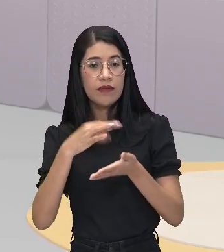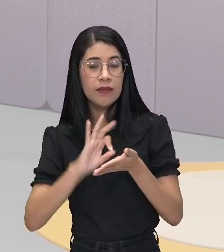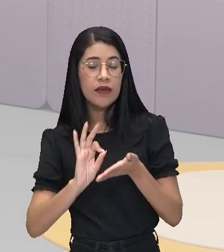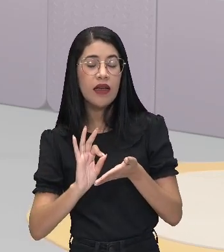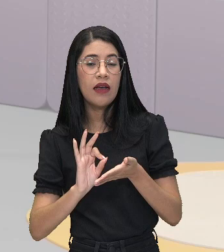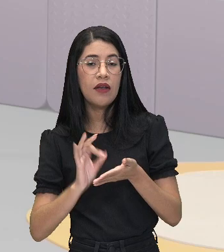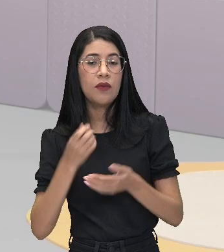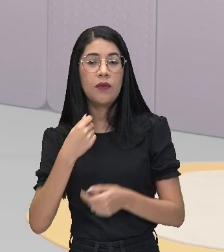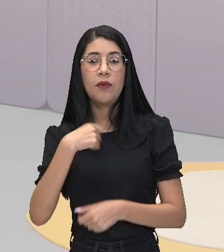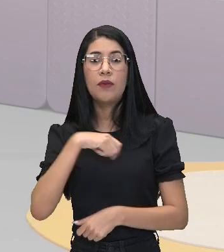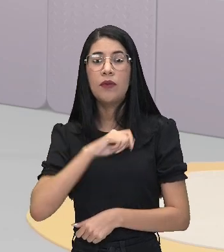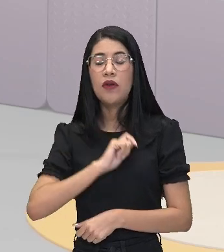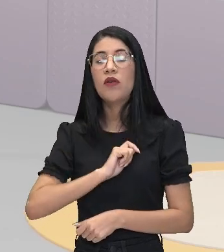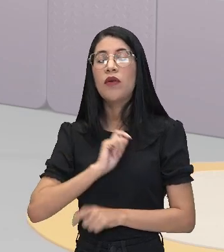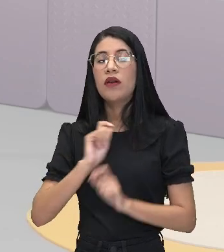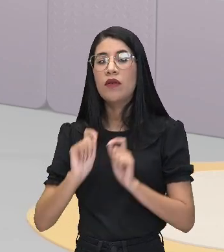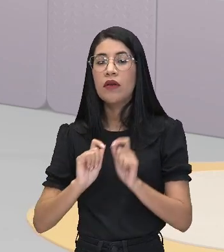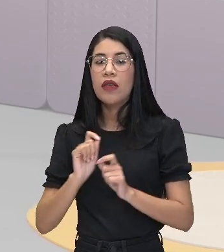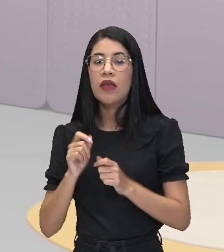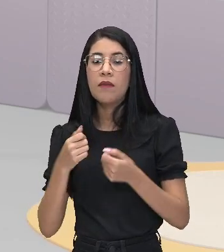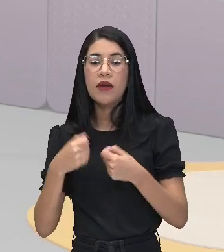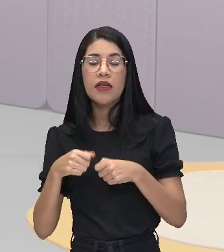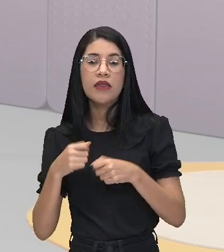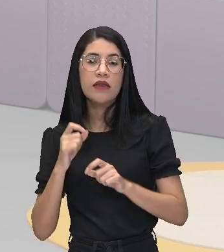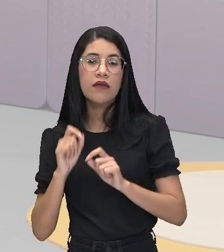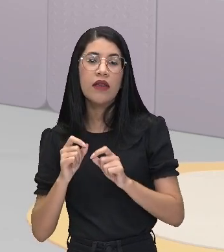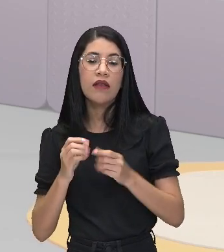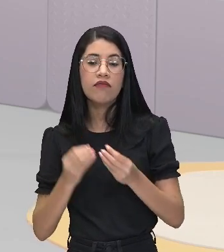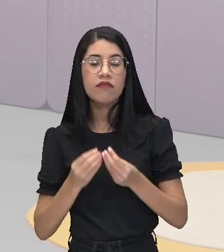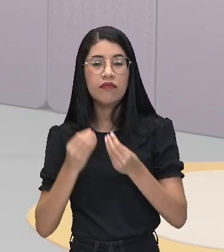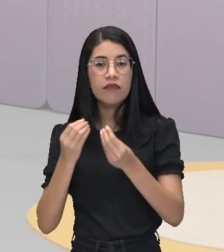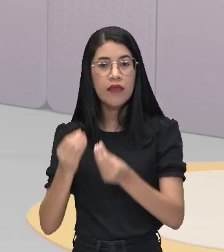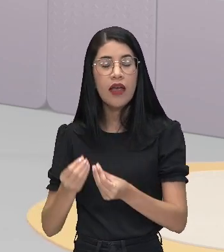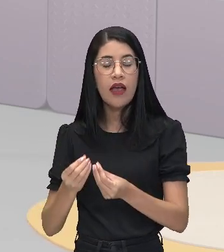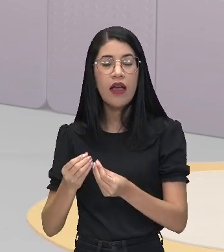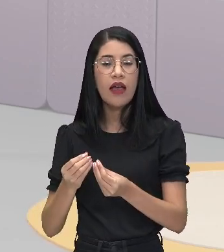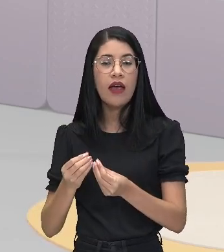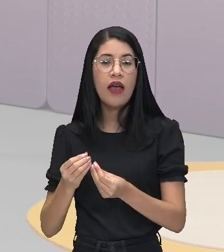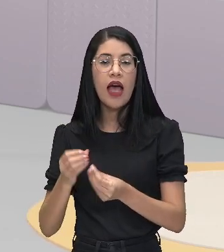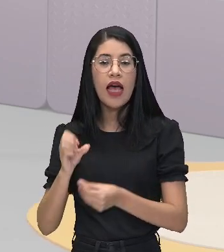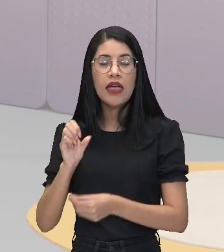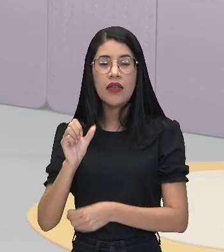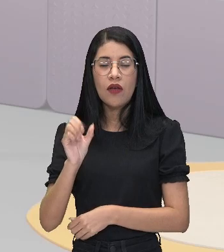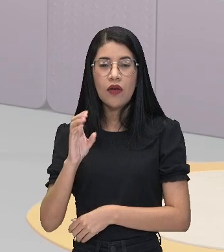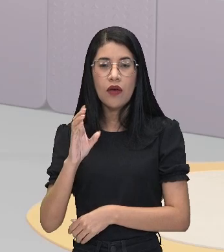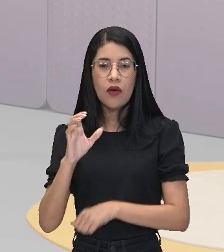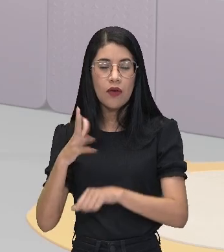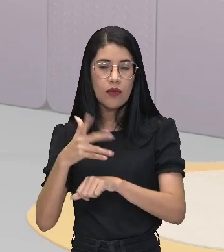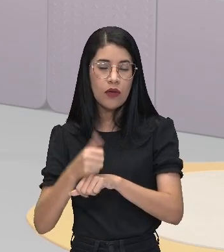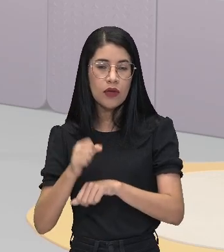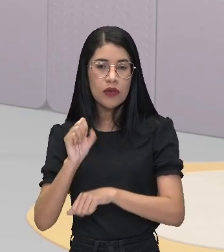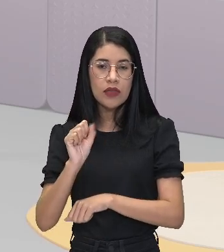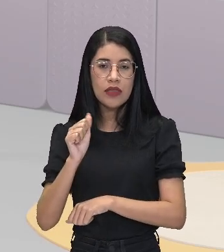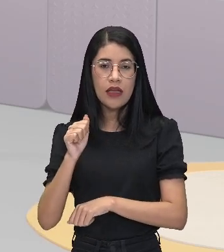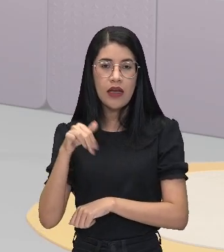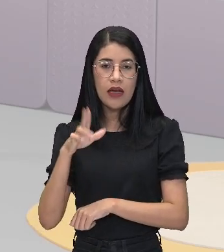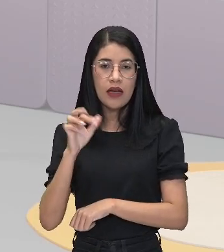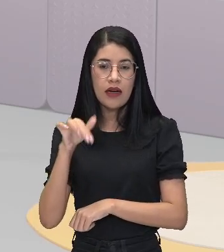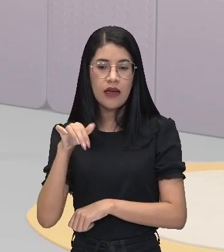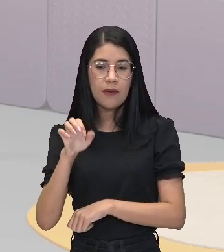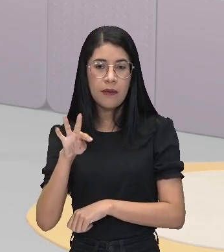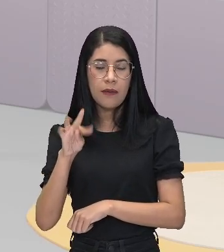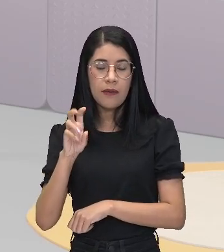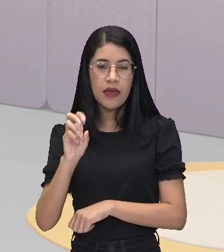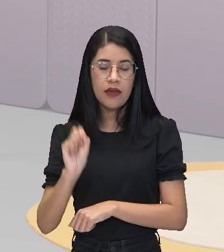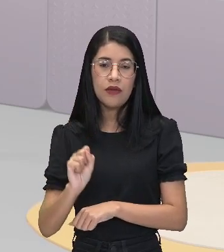Espanha, então, requer a posse da colônia do Sacramento, que era uma colônia portuguesa e viria a ser uma colônia espanhola e que